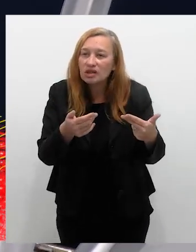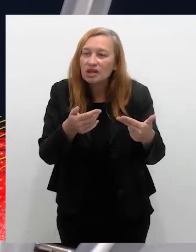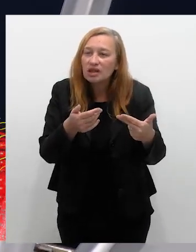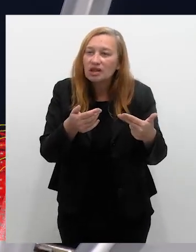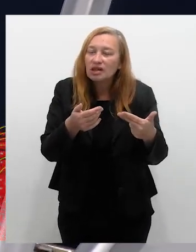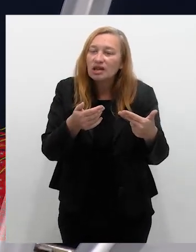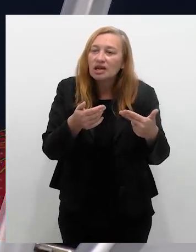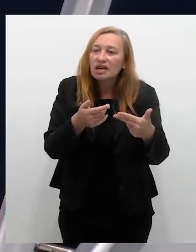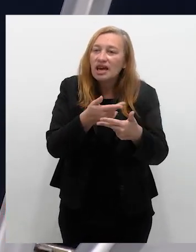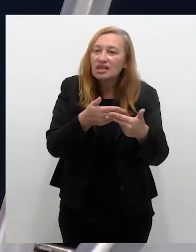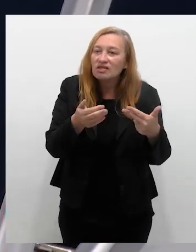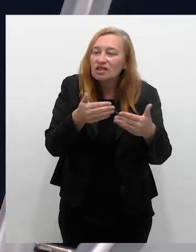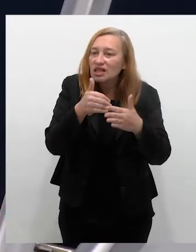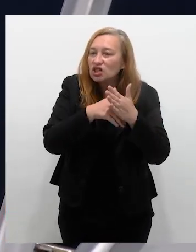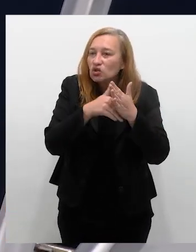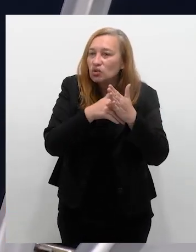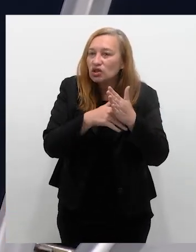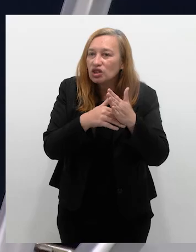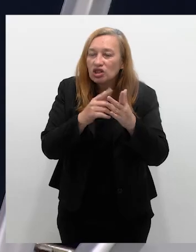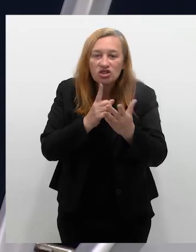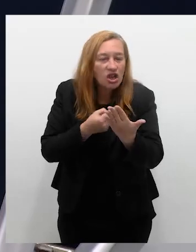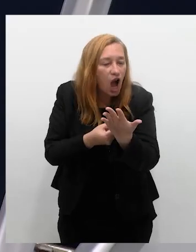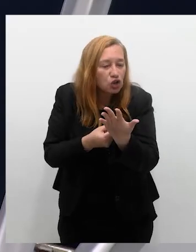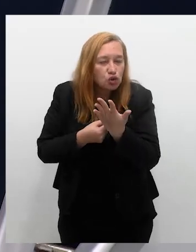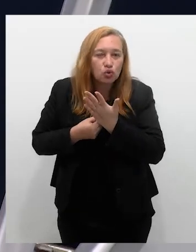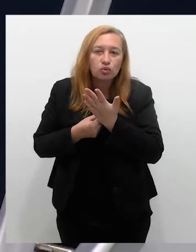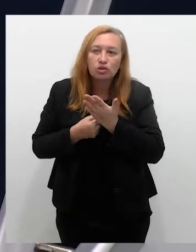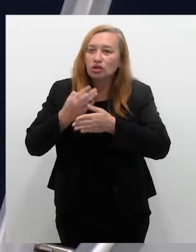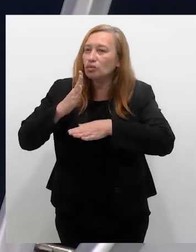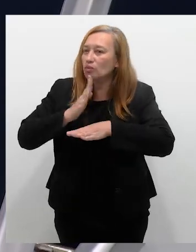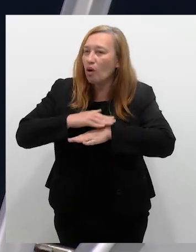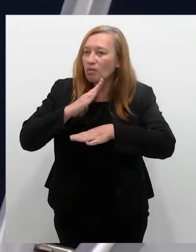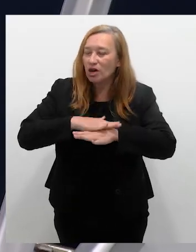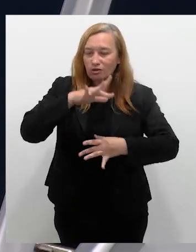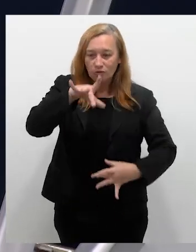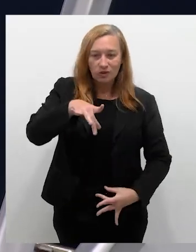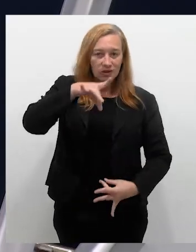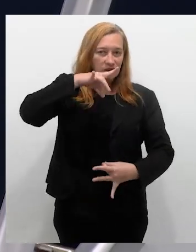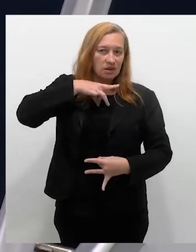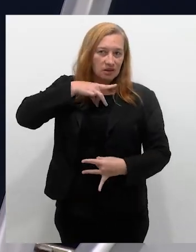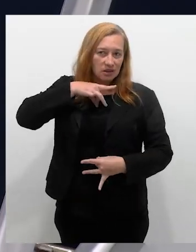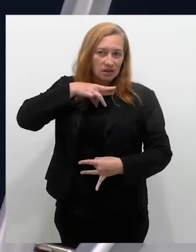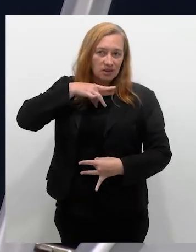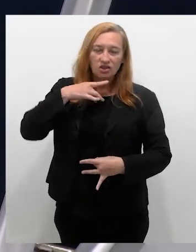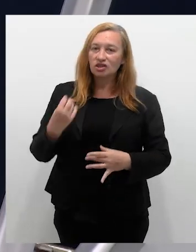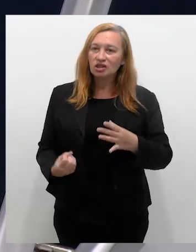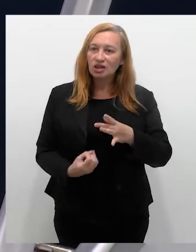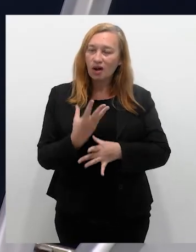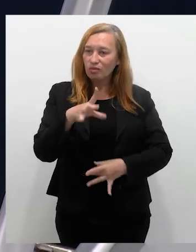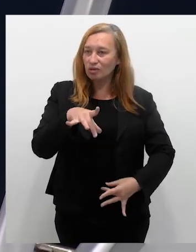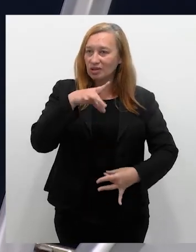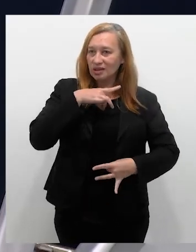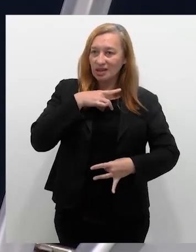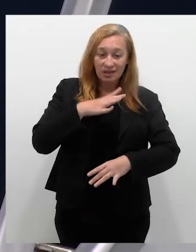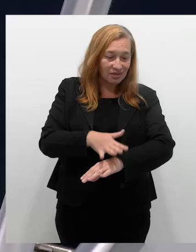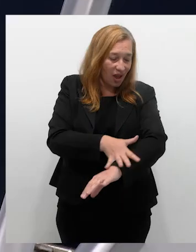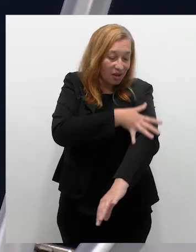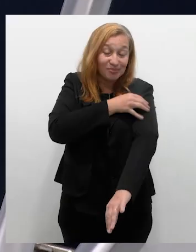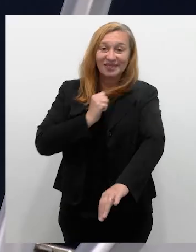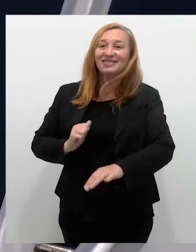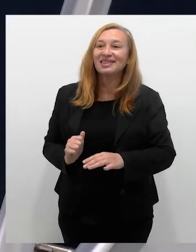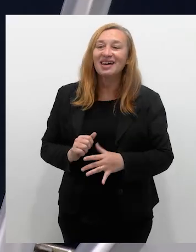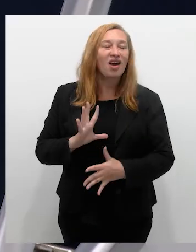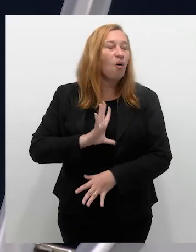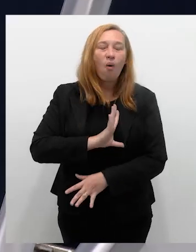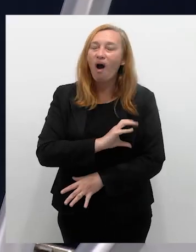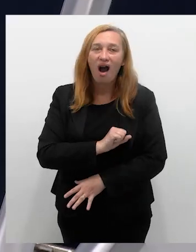num subtexto. E que isso te ajuda tanto na hora de atuar, de construir o personagem. Olha, isso até me